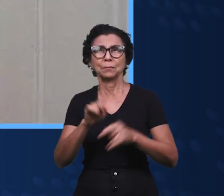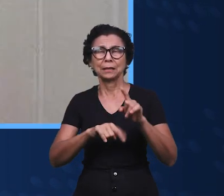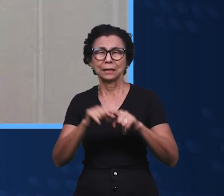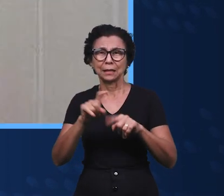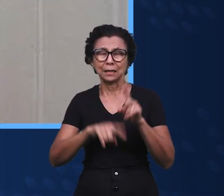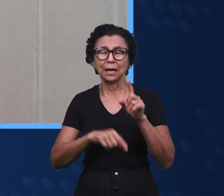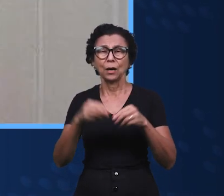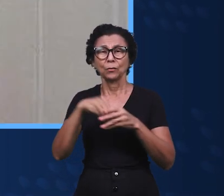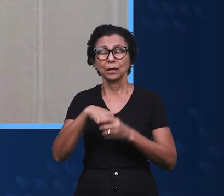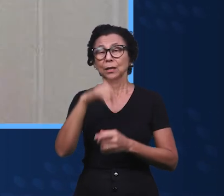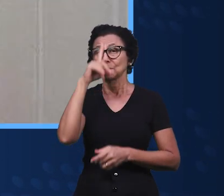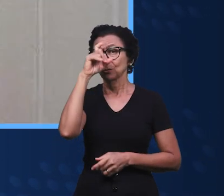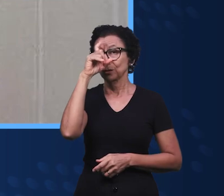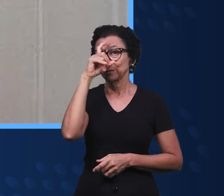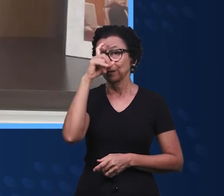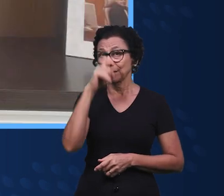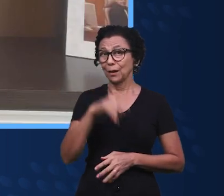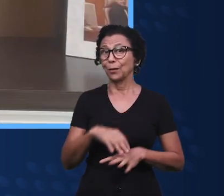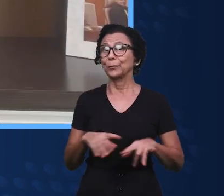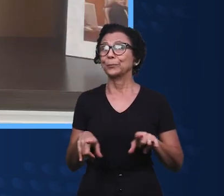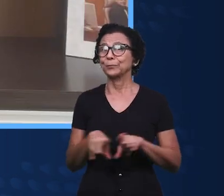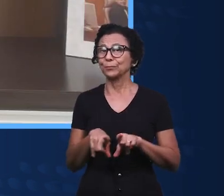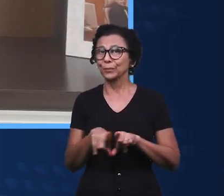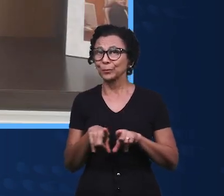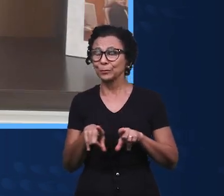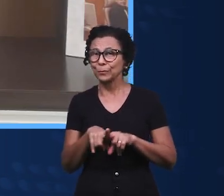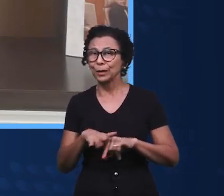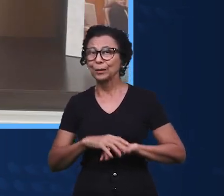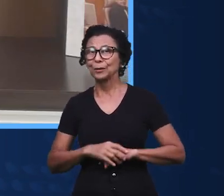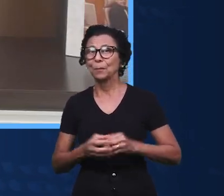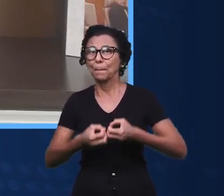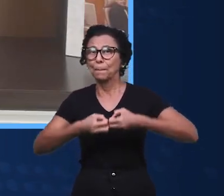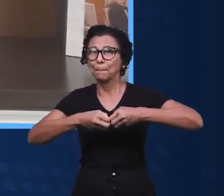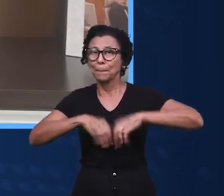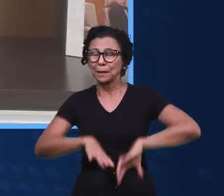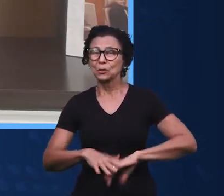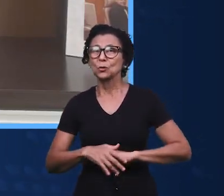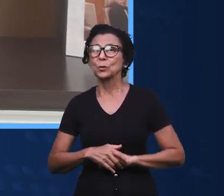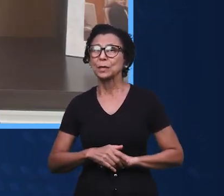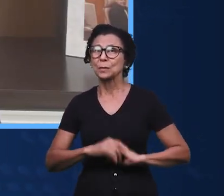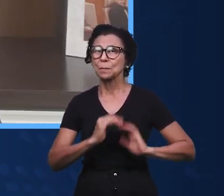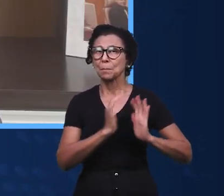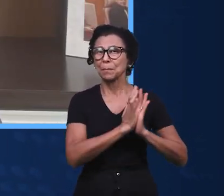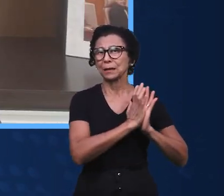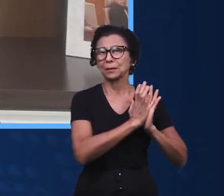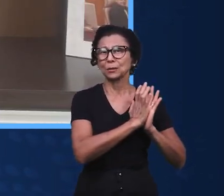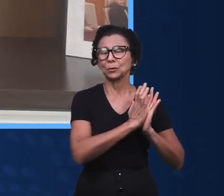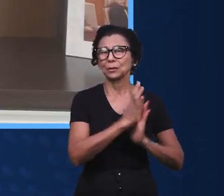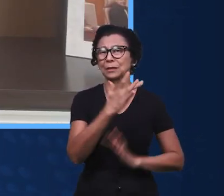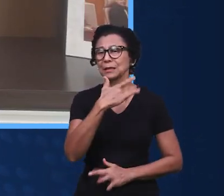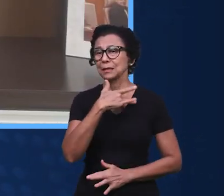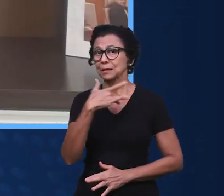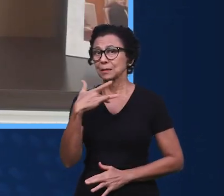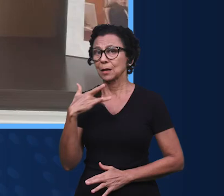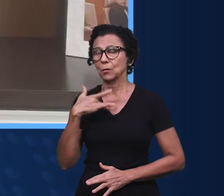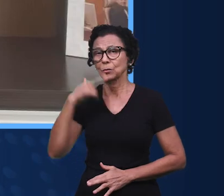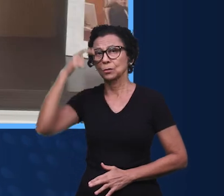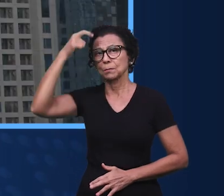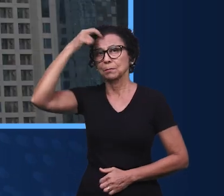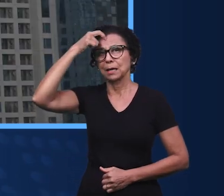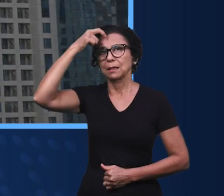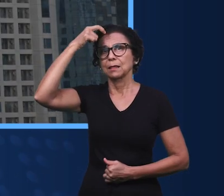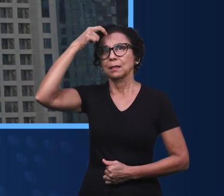hospitalares, causando também, com tudo isso, ainda um impacto ainda maior na saúde